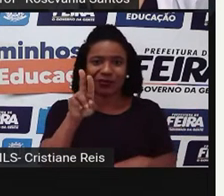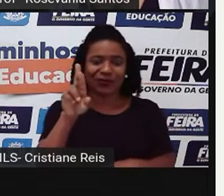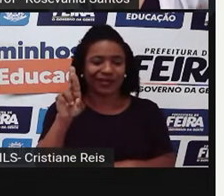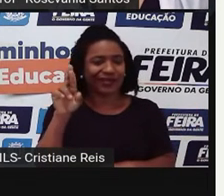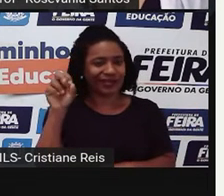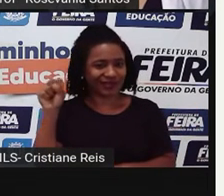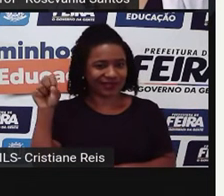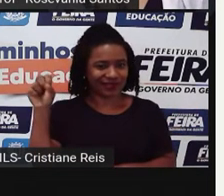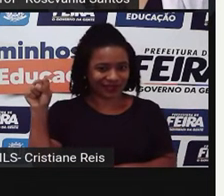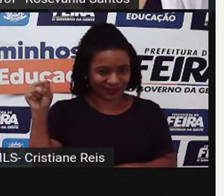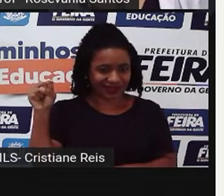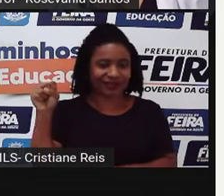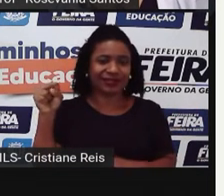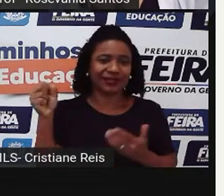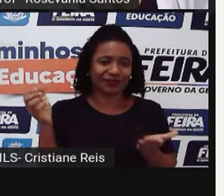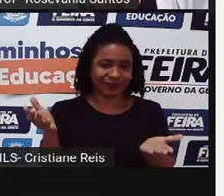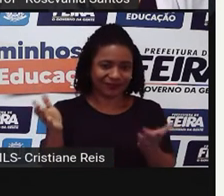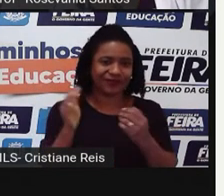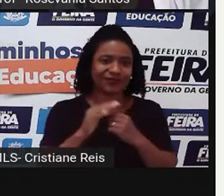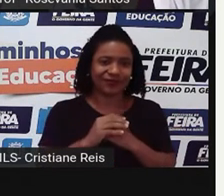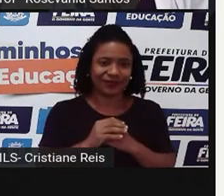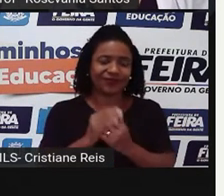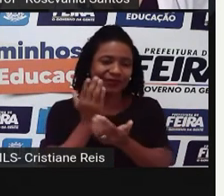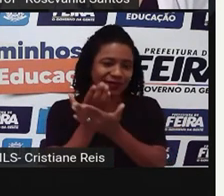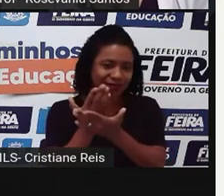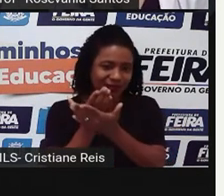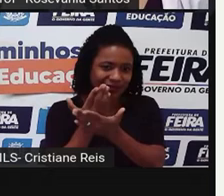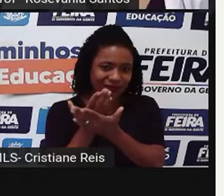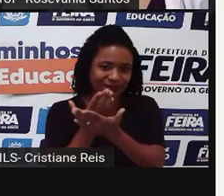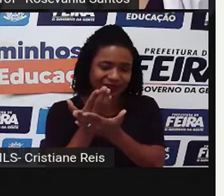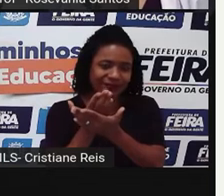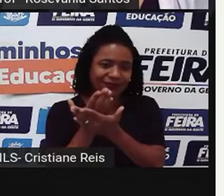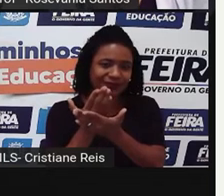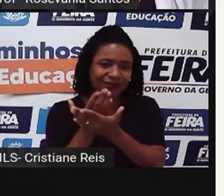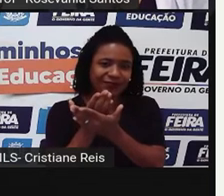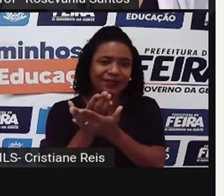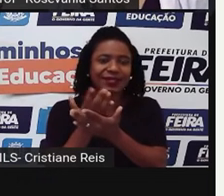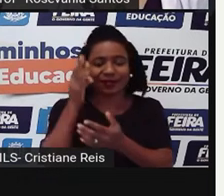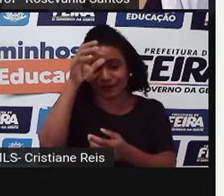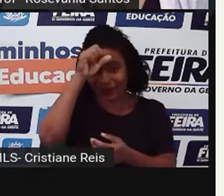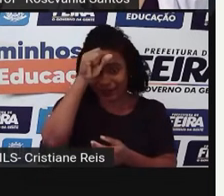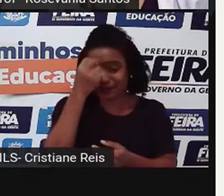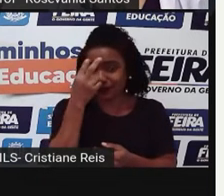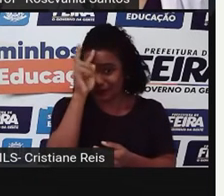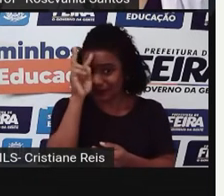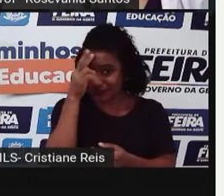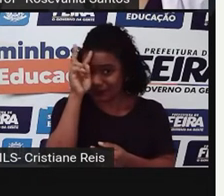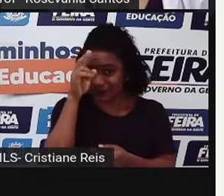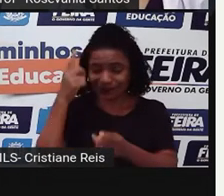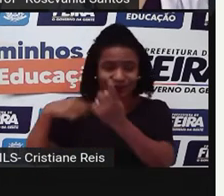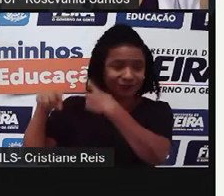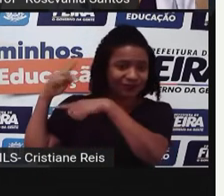Soviéticas, que você, né, já deve ter estudado muito, principalmente em história e logo no início, né, dos assuntos de